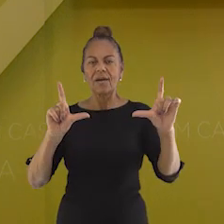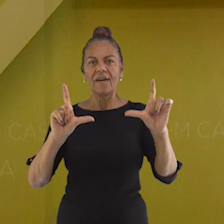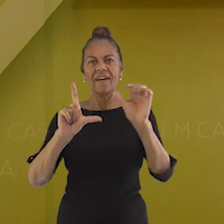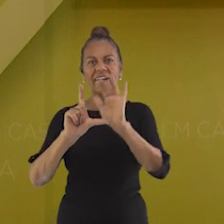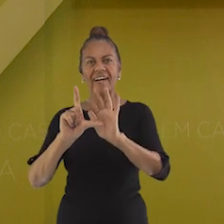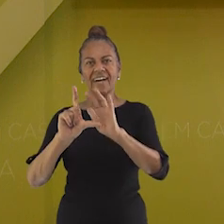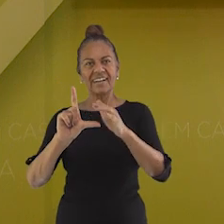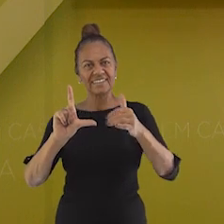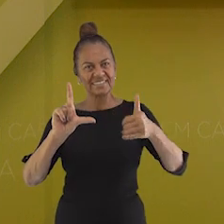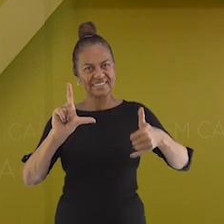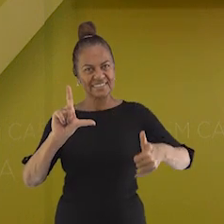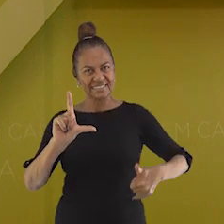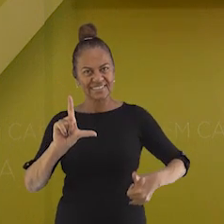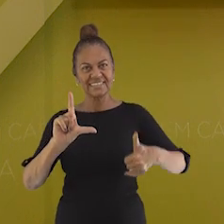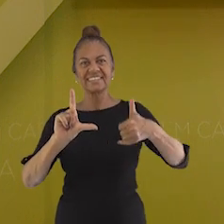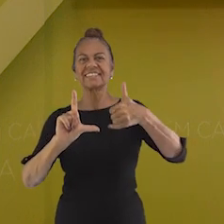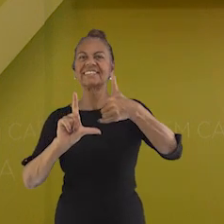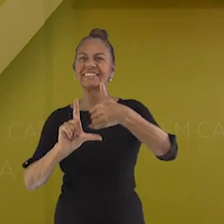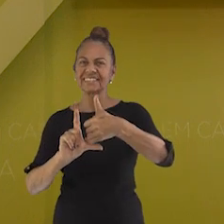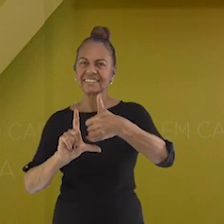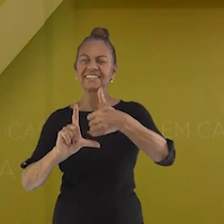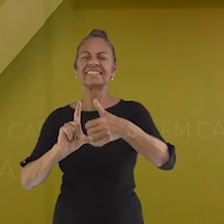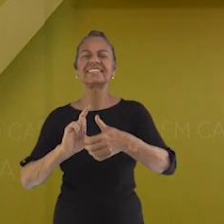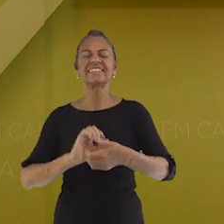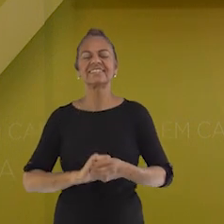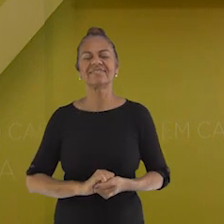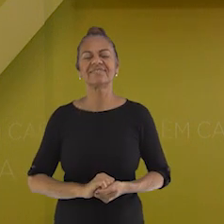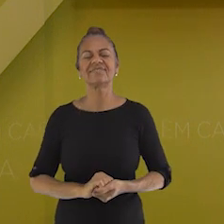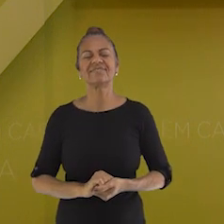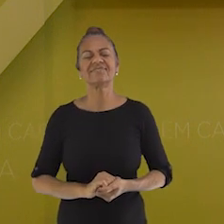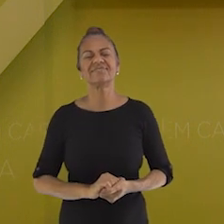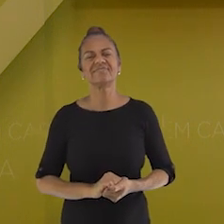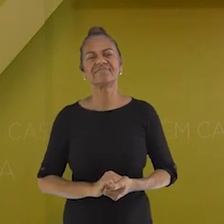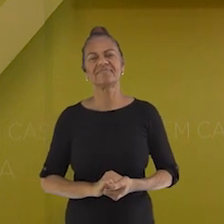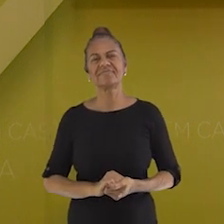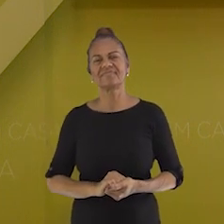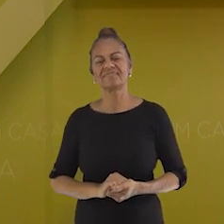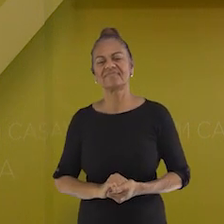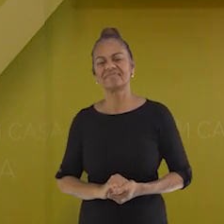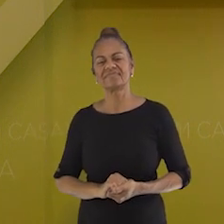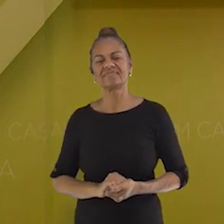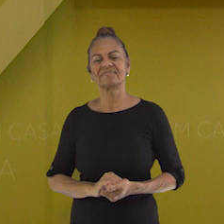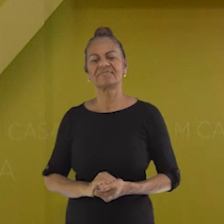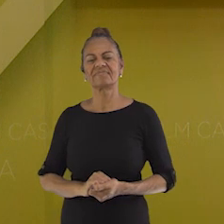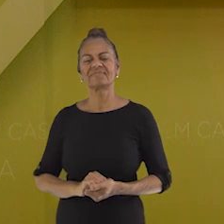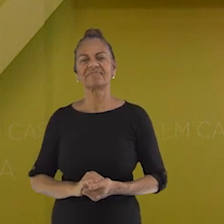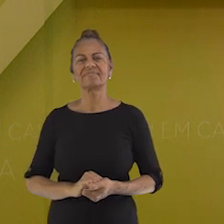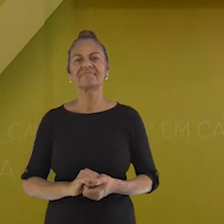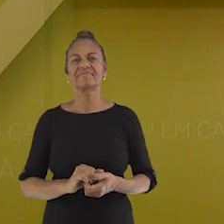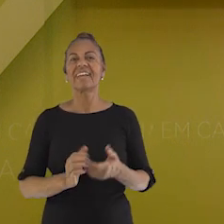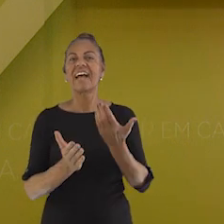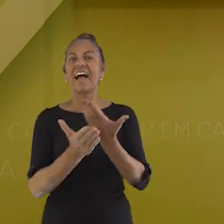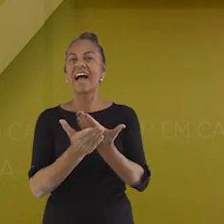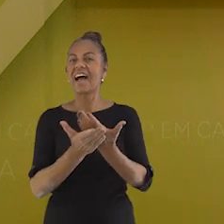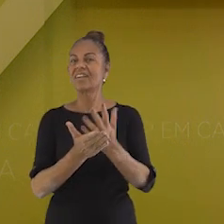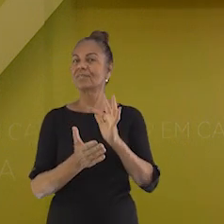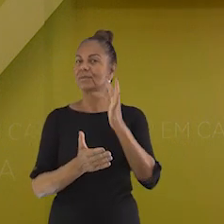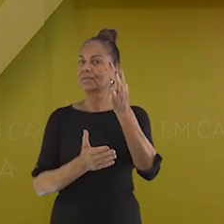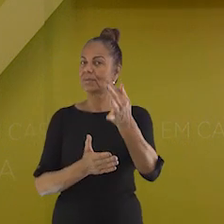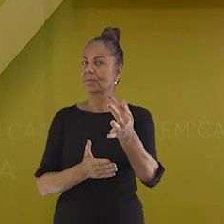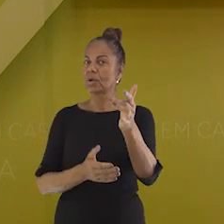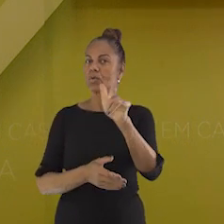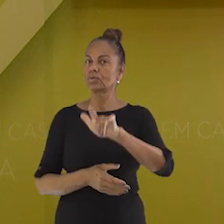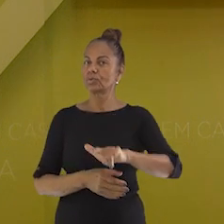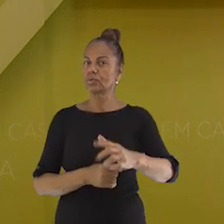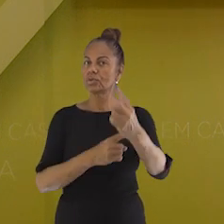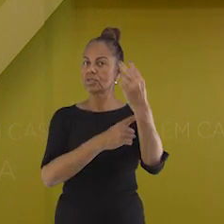já está terminando. Aponte a câmera do seu celular para o QR Code que está aparecendo aí na sua tela. Até a próxima